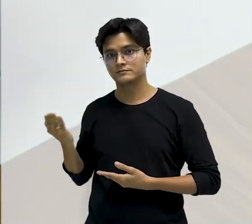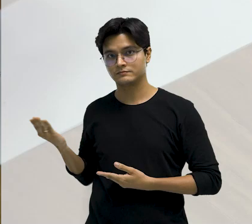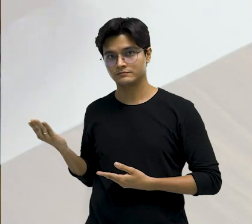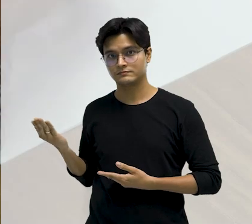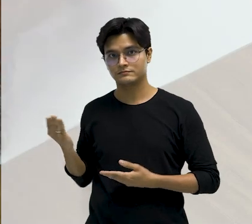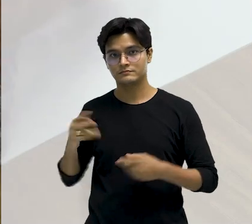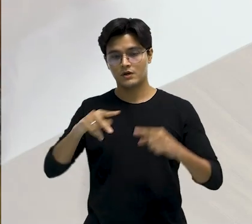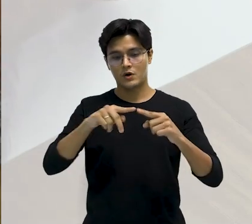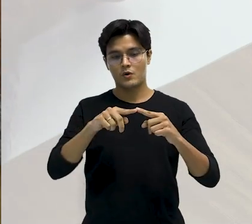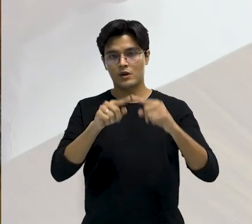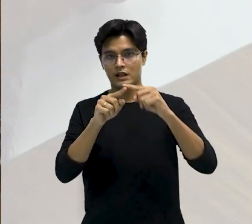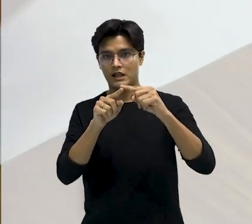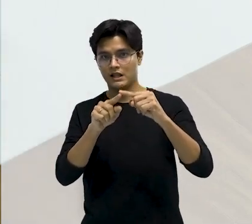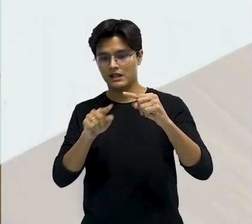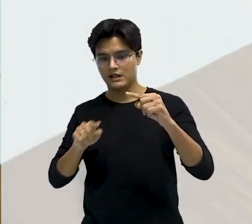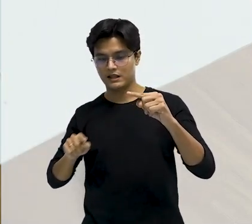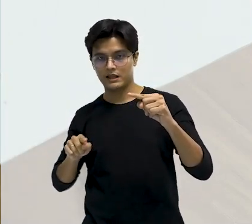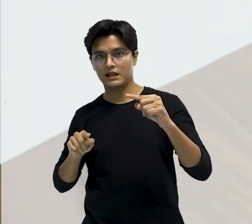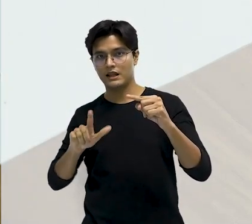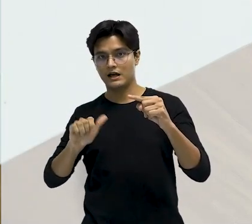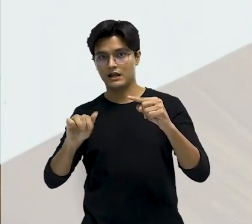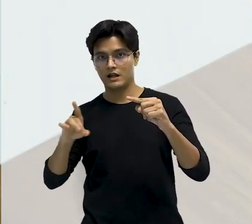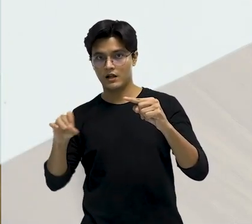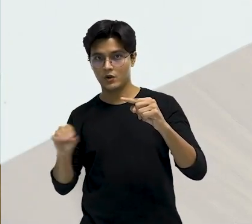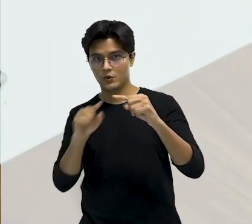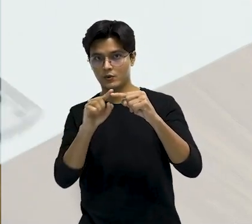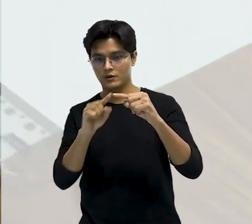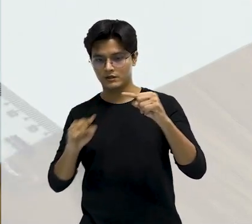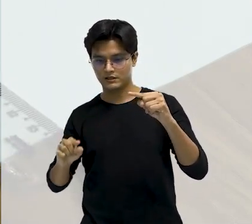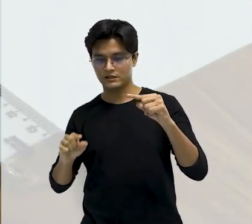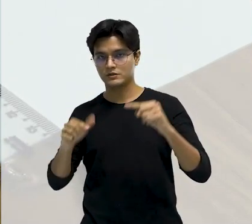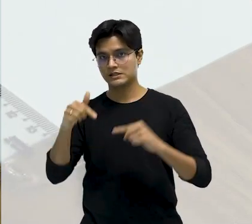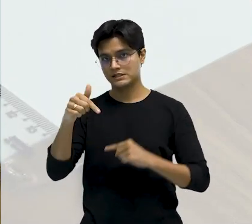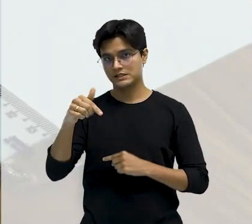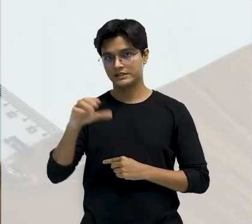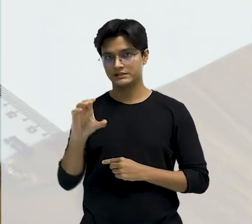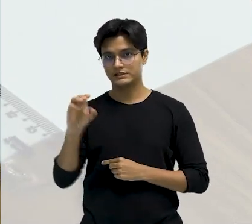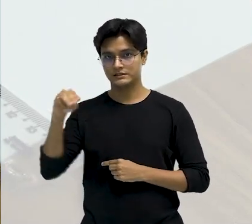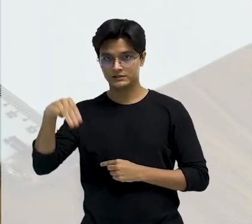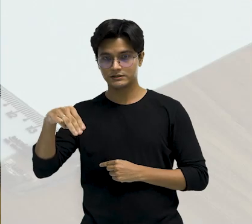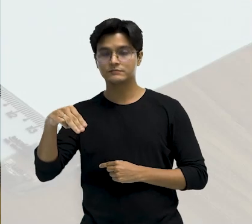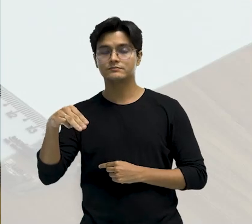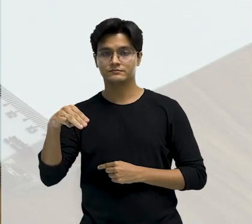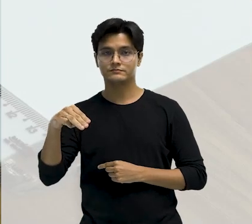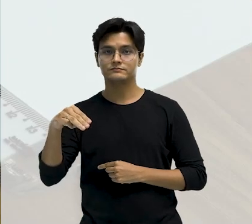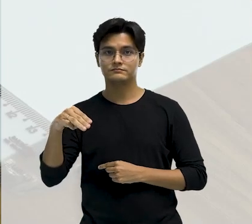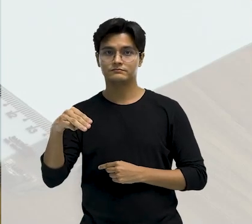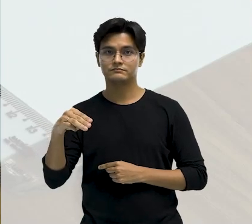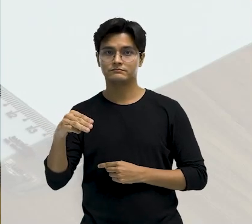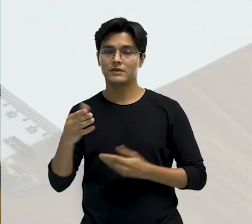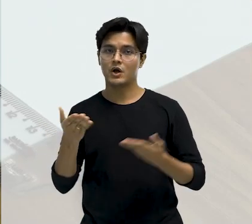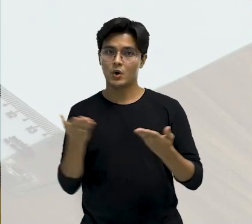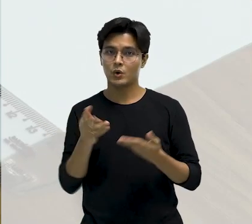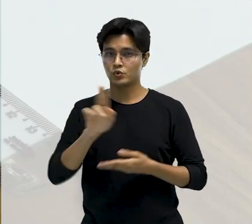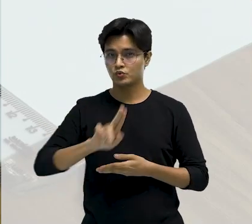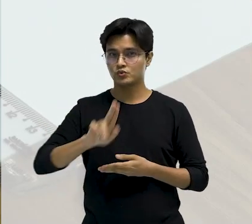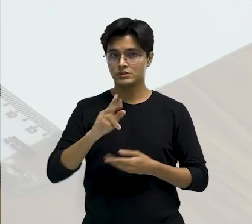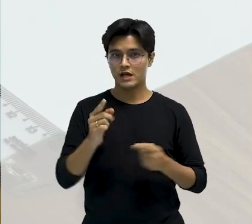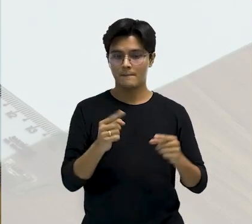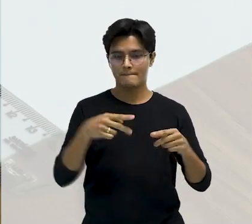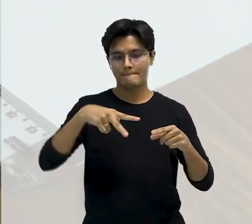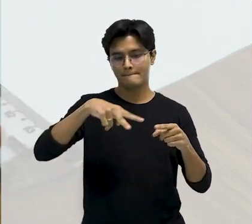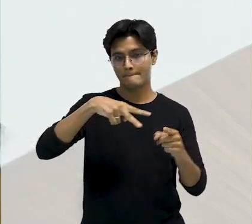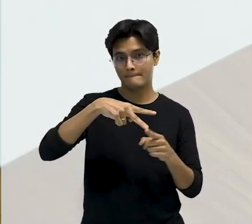7 centímetros de medida. E, em seguida, vou pegar a ponta seca e fazer aqui um arco em